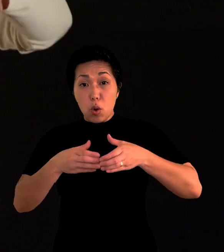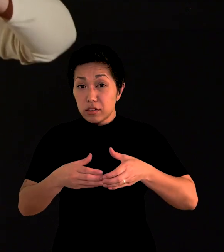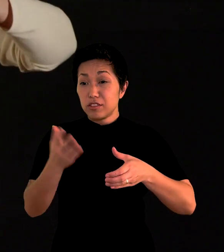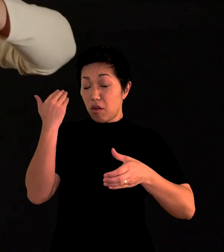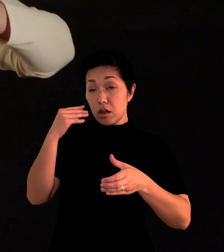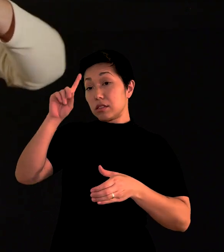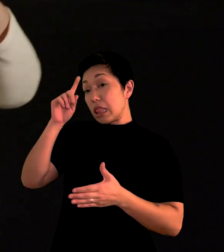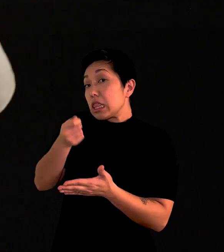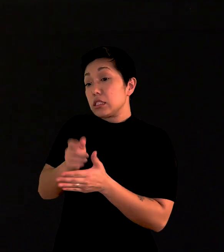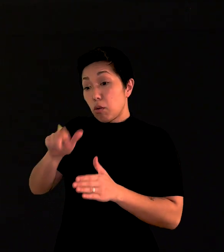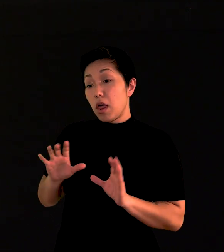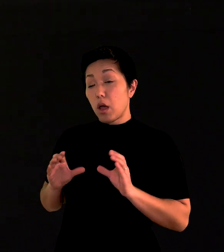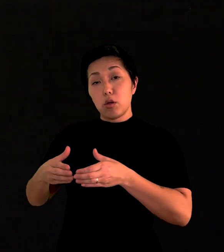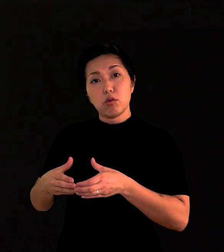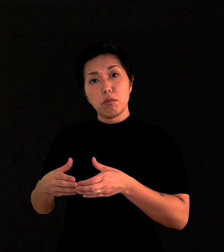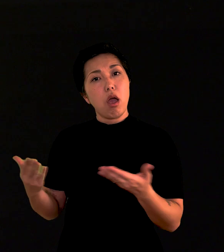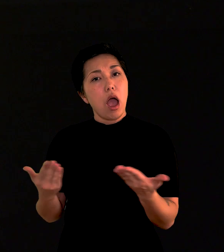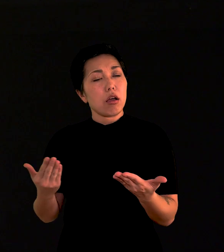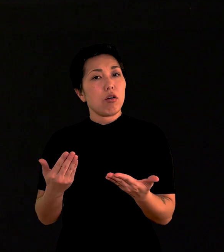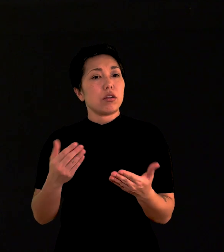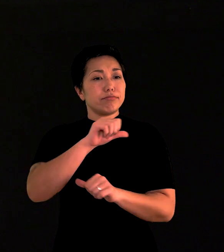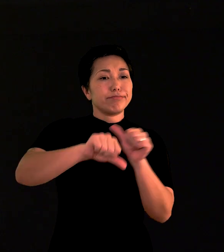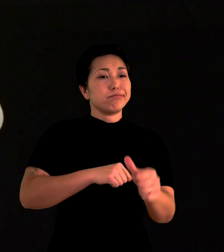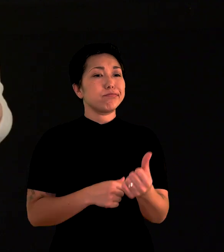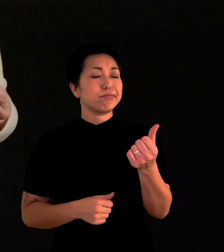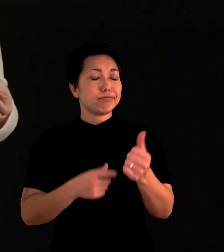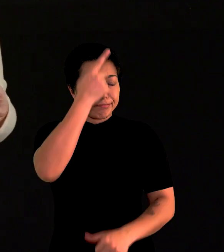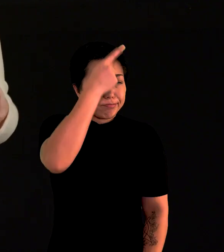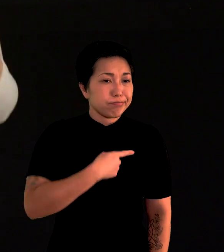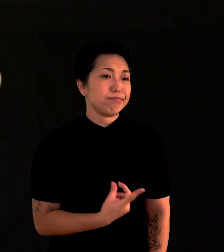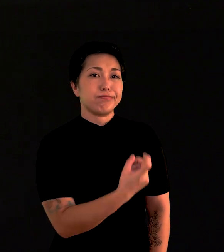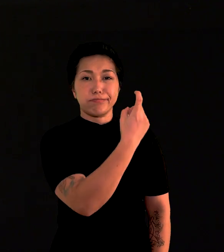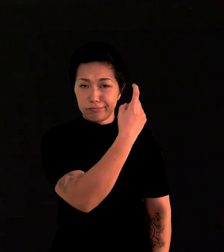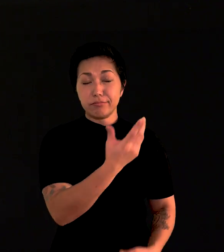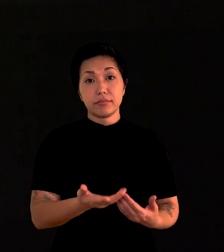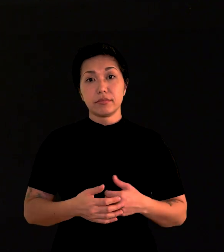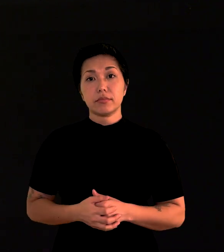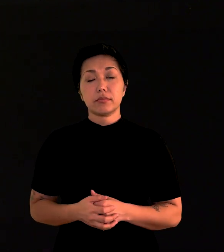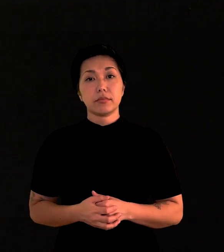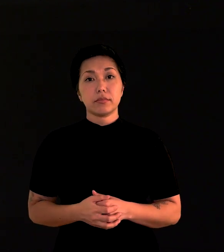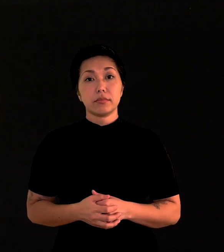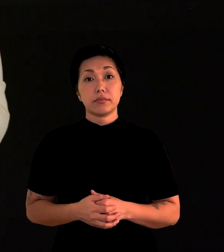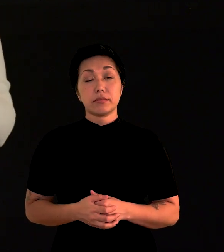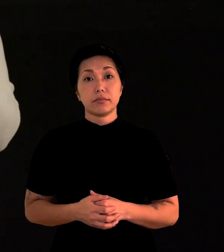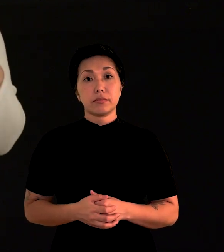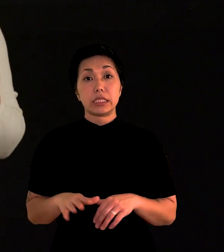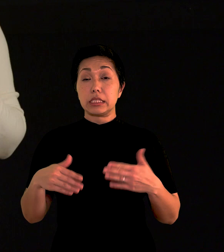práticas, né, e relações que eram coletivas, decisões coletivas, são individualizadas,